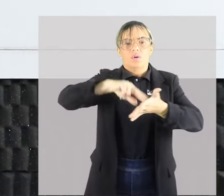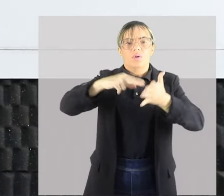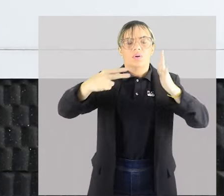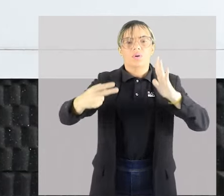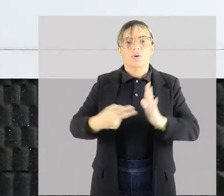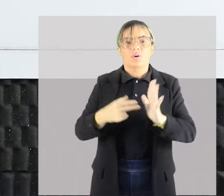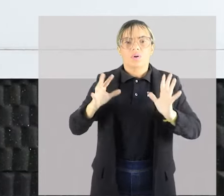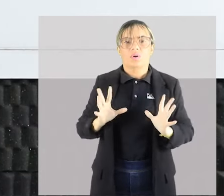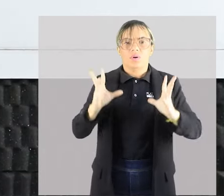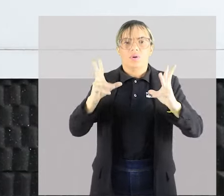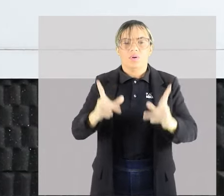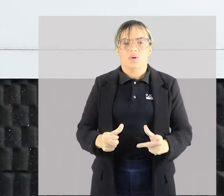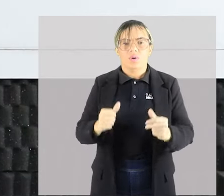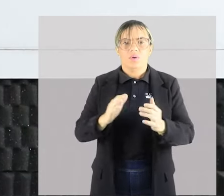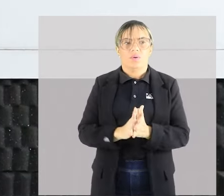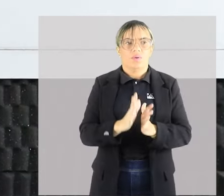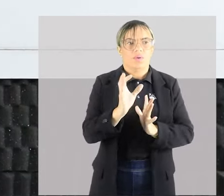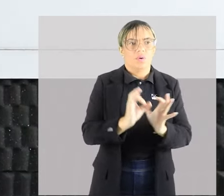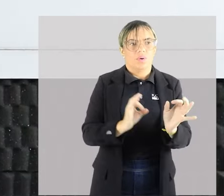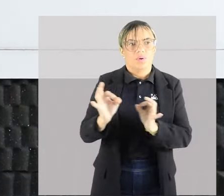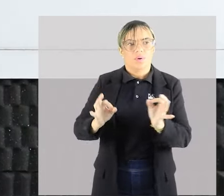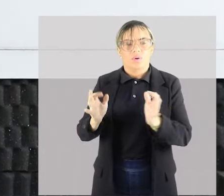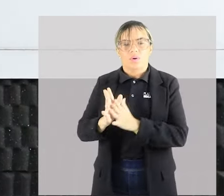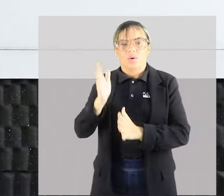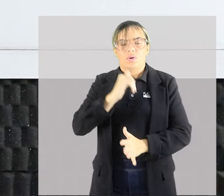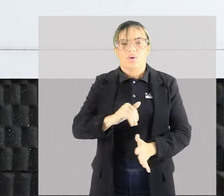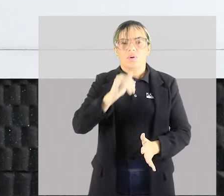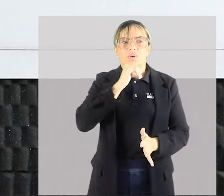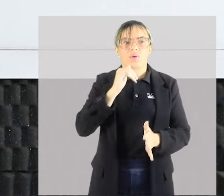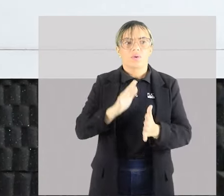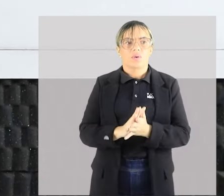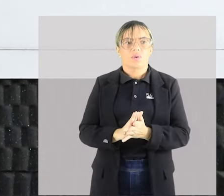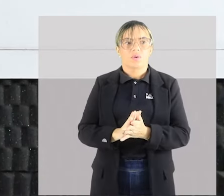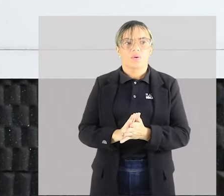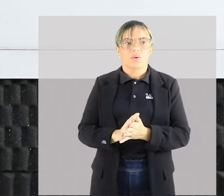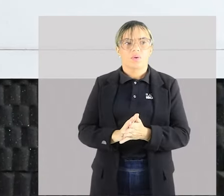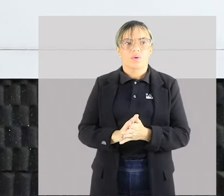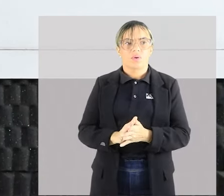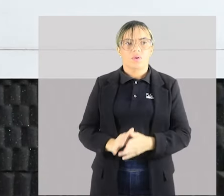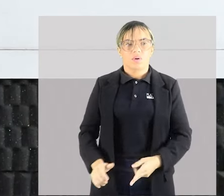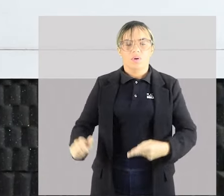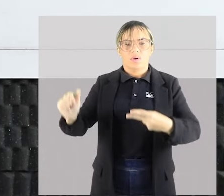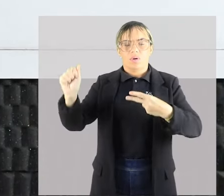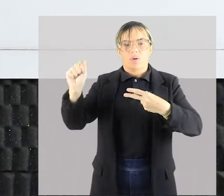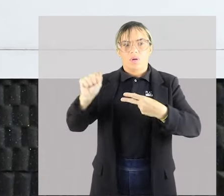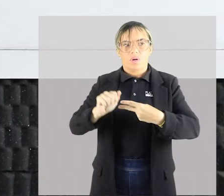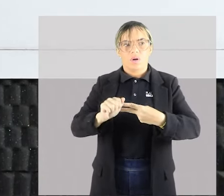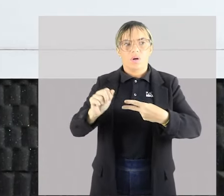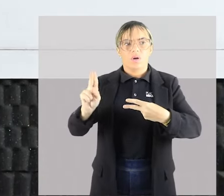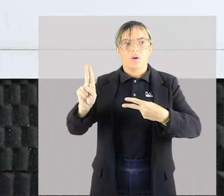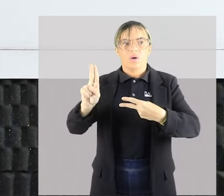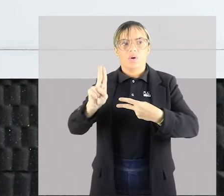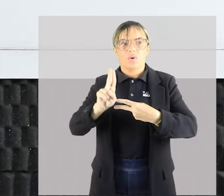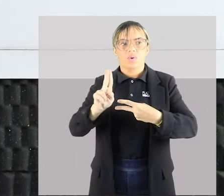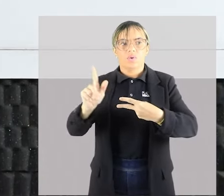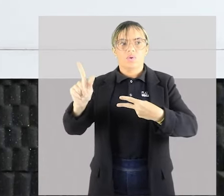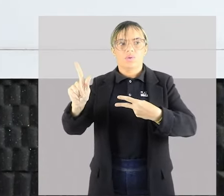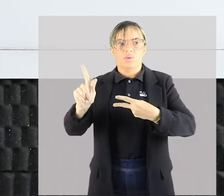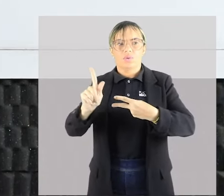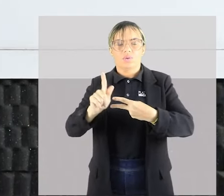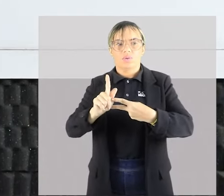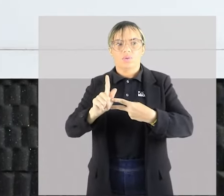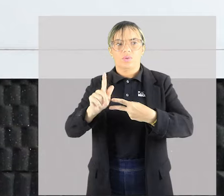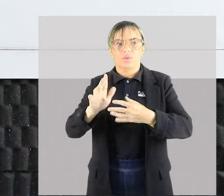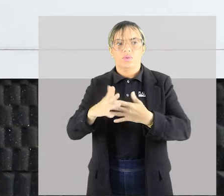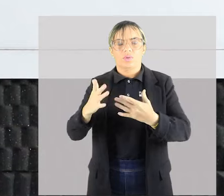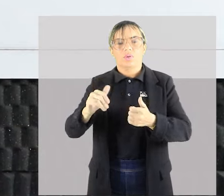dizer que a sequência por exemplo a u g vai gerar pra gente um